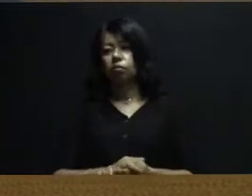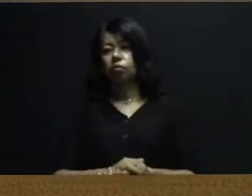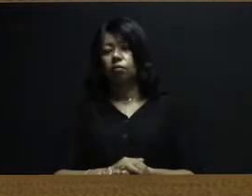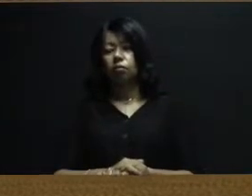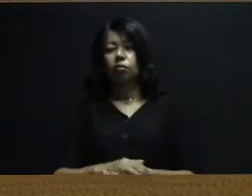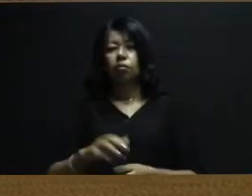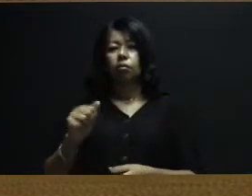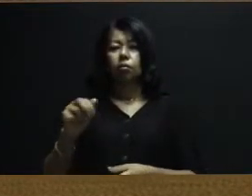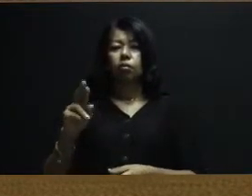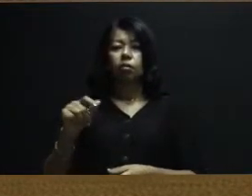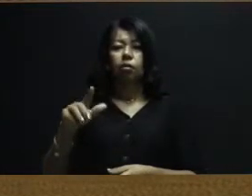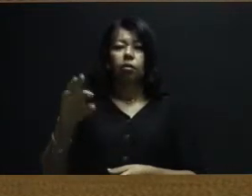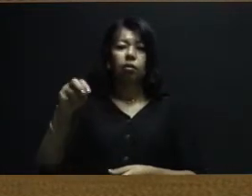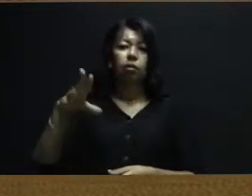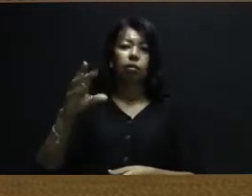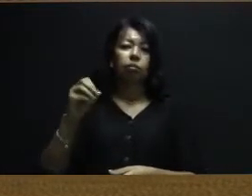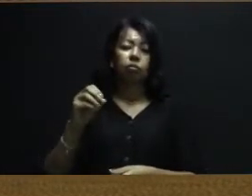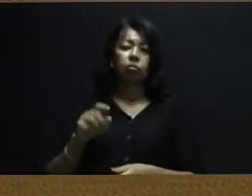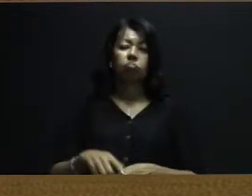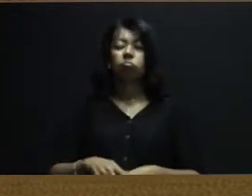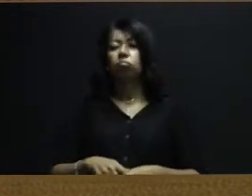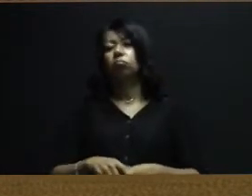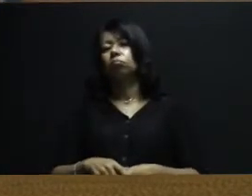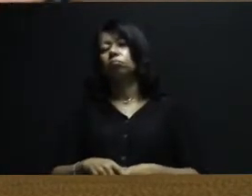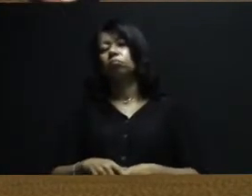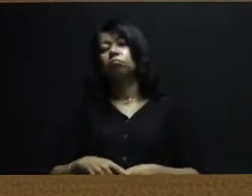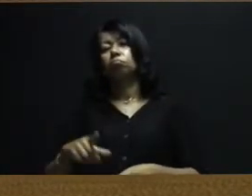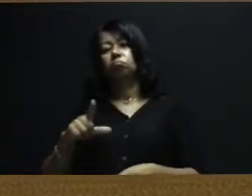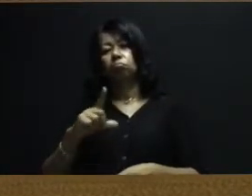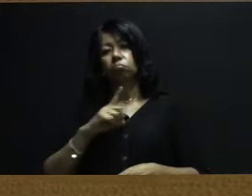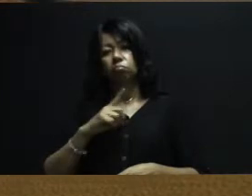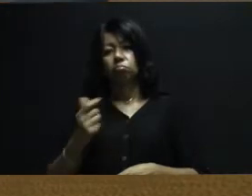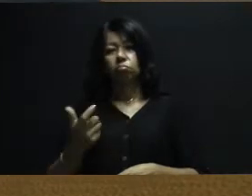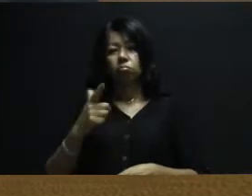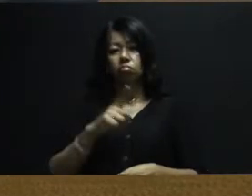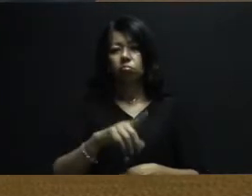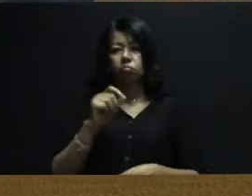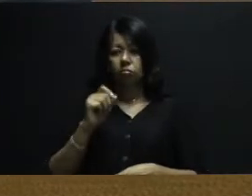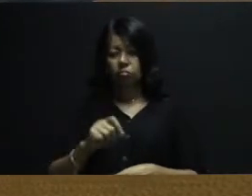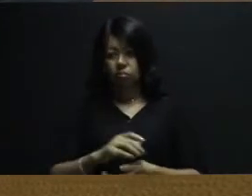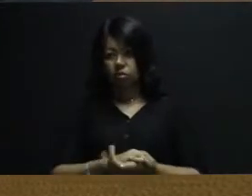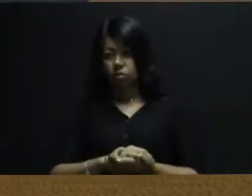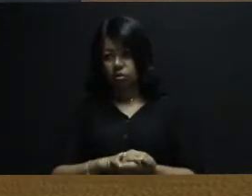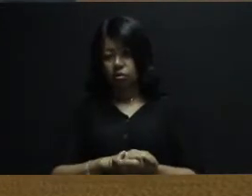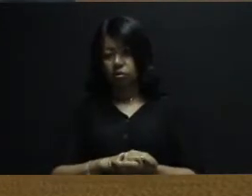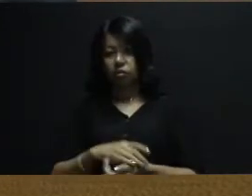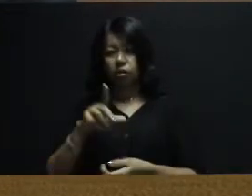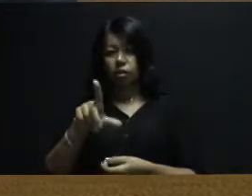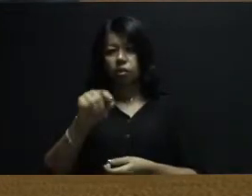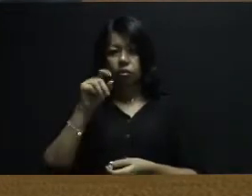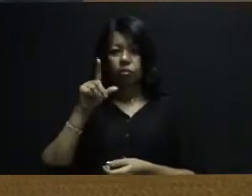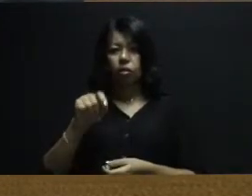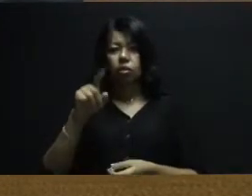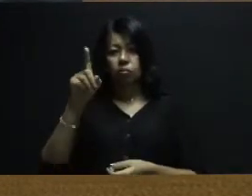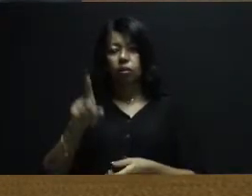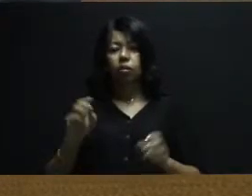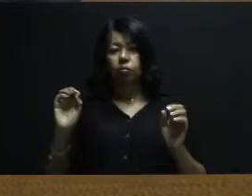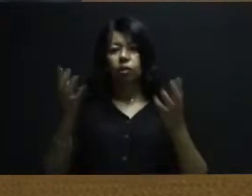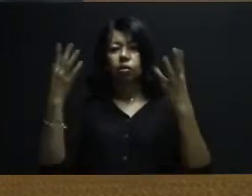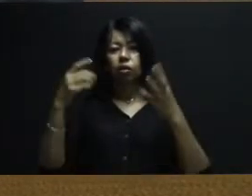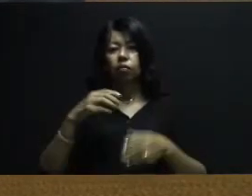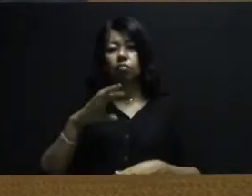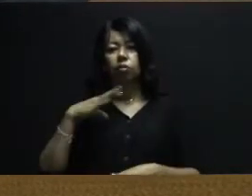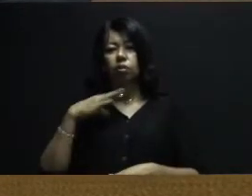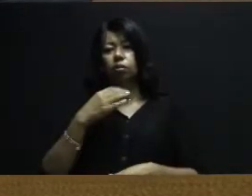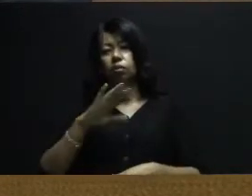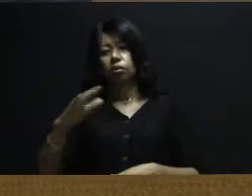Arlindo Pedro. Arlindo Pedro tem uma particularidade que acho que poucos conhecem. Ele foi escolhido para ser homenageado em Santos